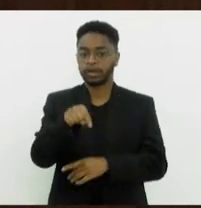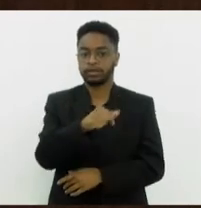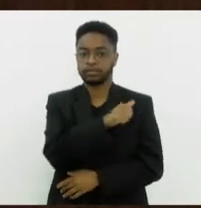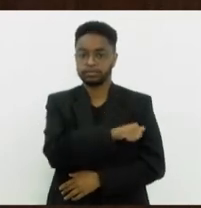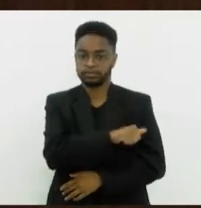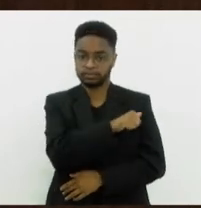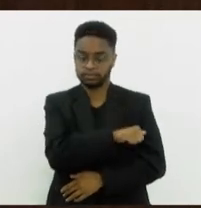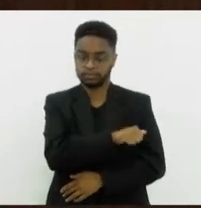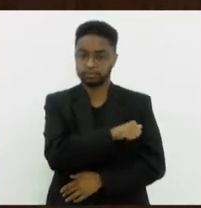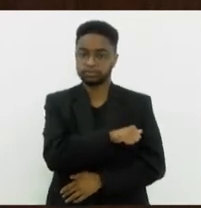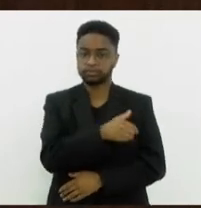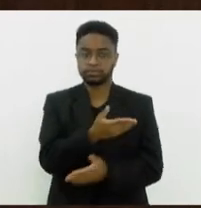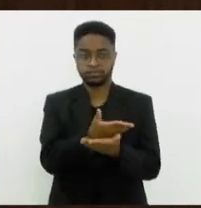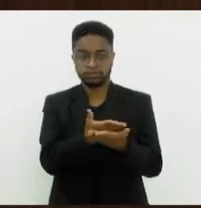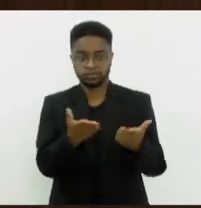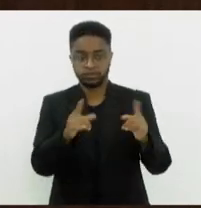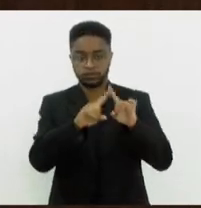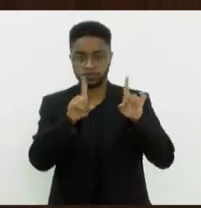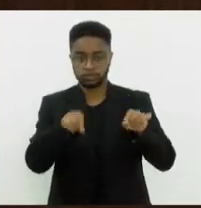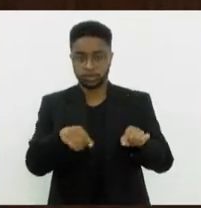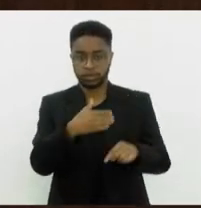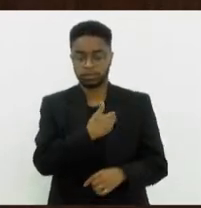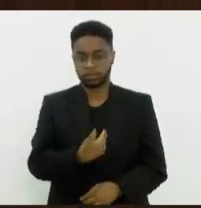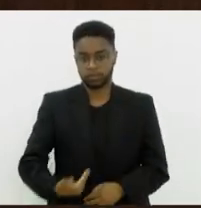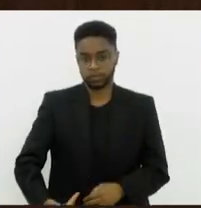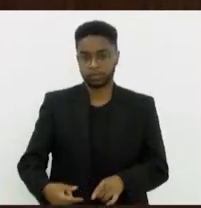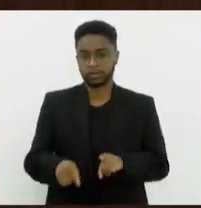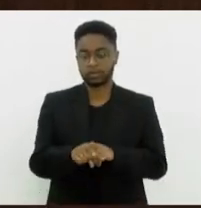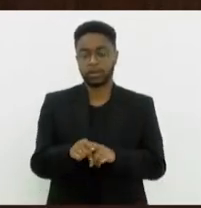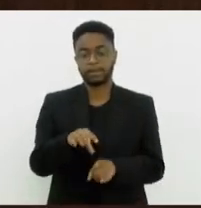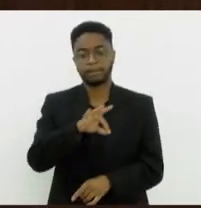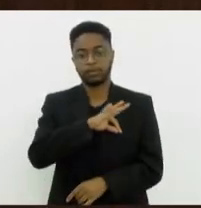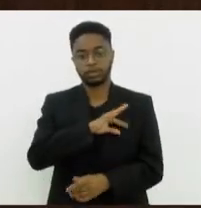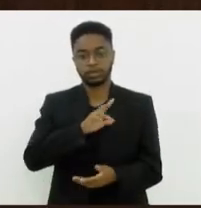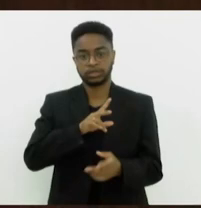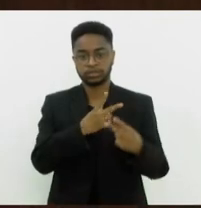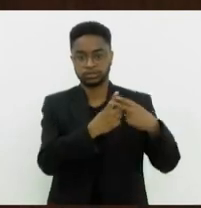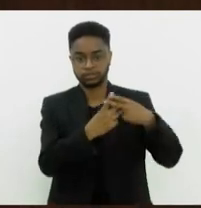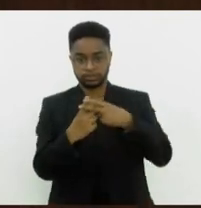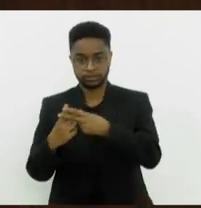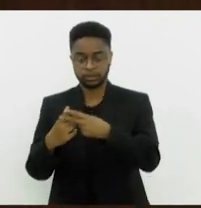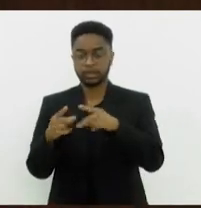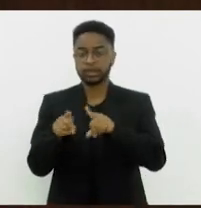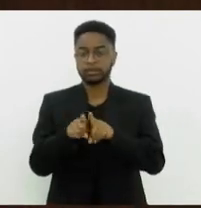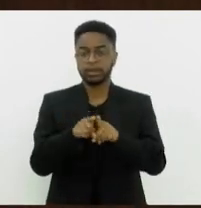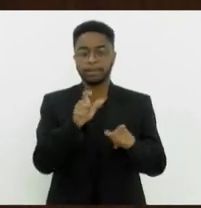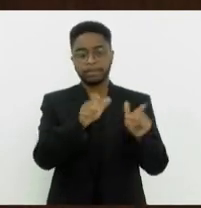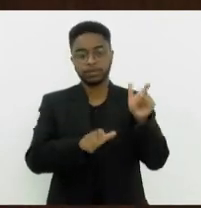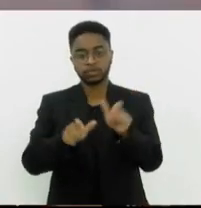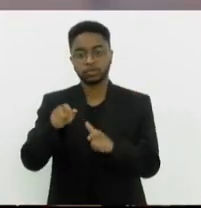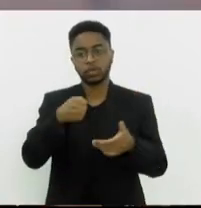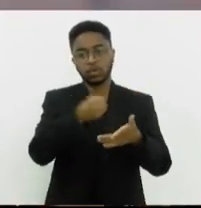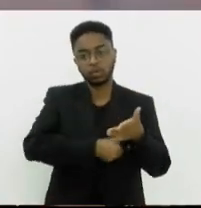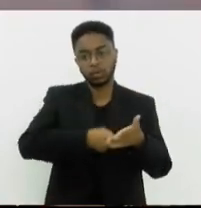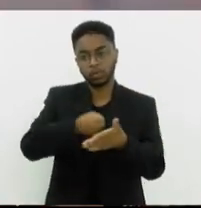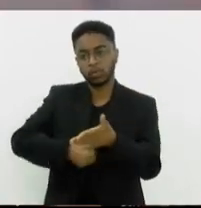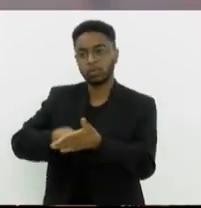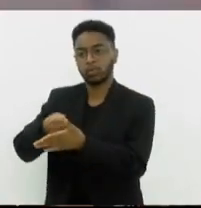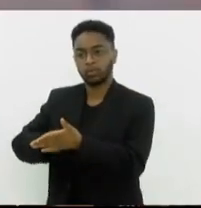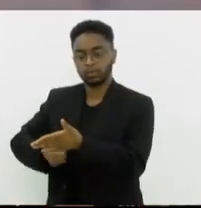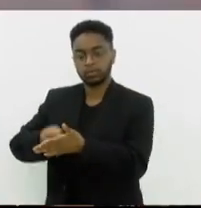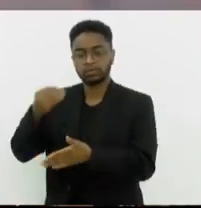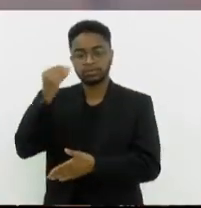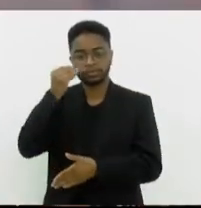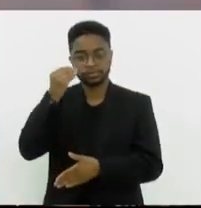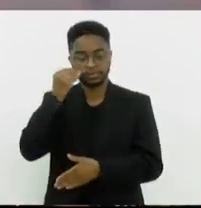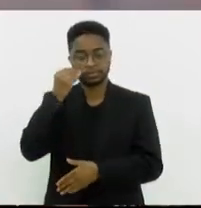Janeiro, os nossos servidores públicos da Polícia Penal e aqueles que vêm lutando arduamente para